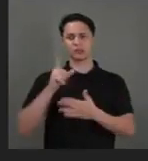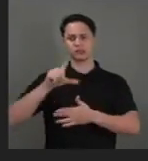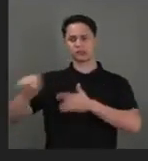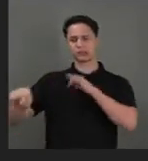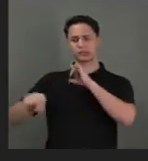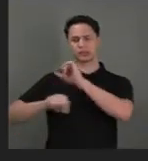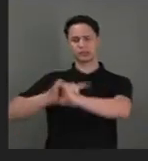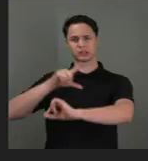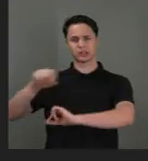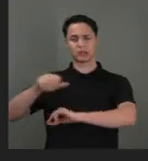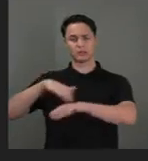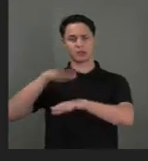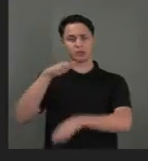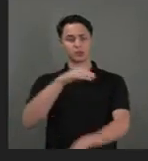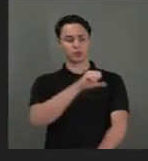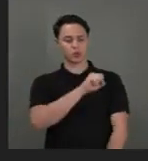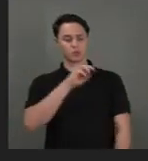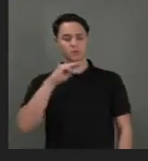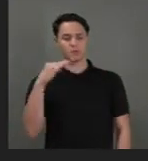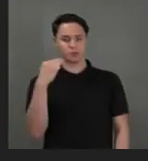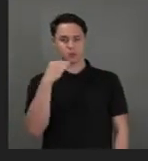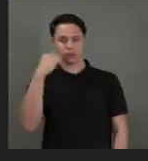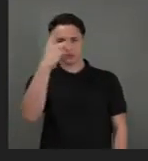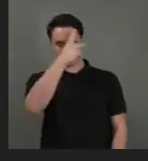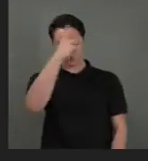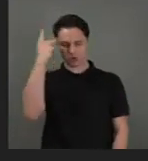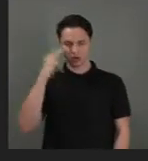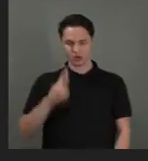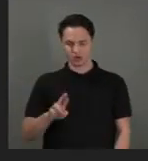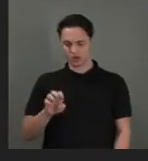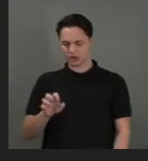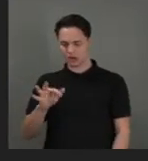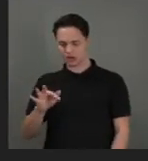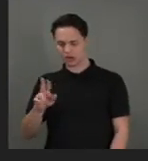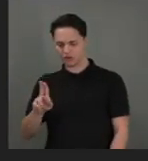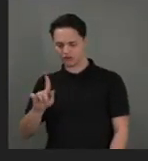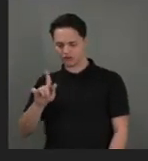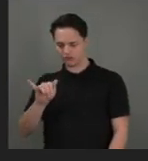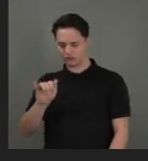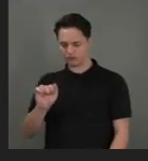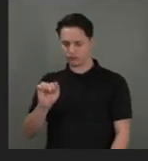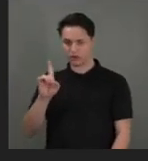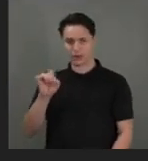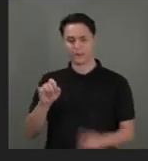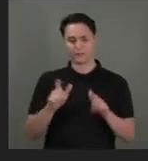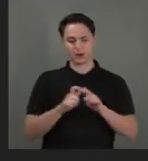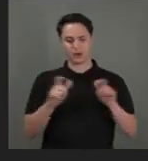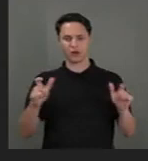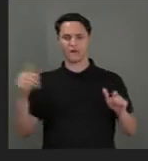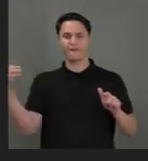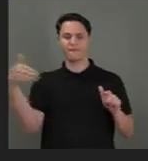8 milhões de refugiados venezuelanos, muitos desses vindo ao Brasil,